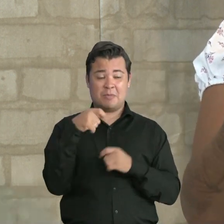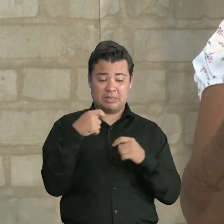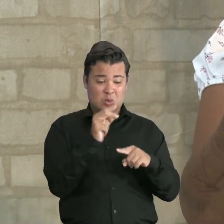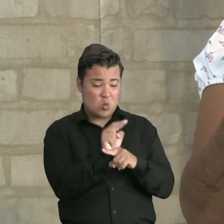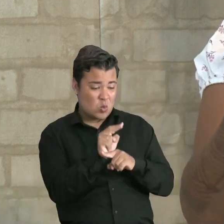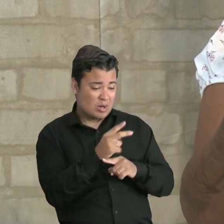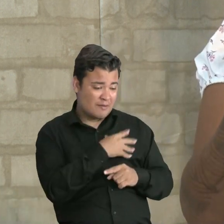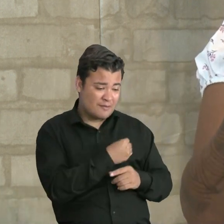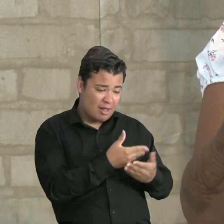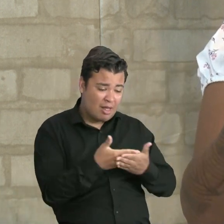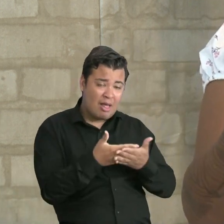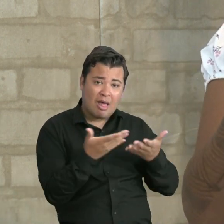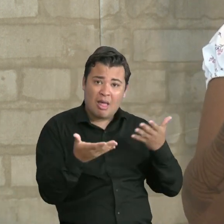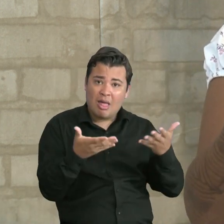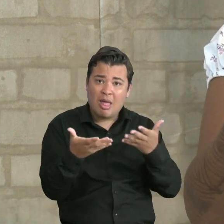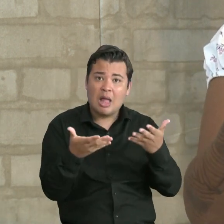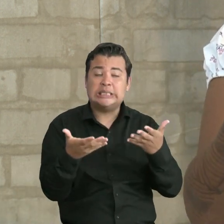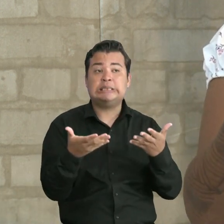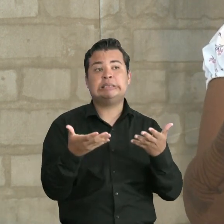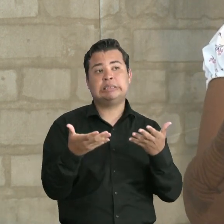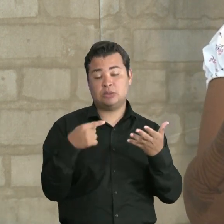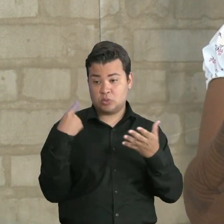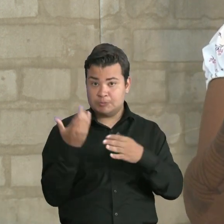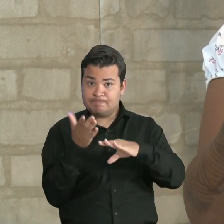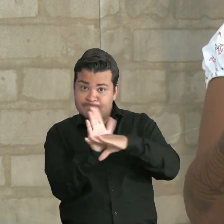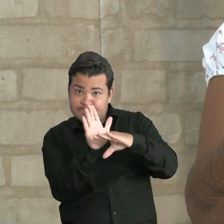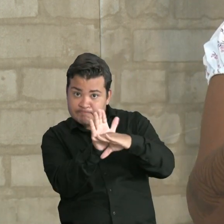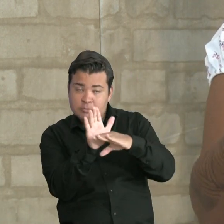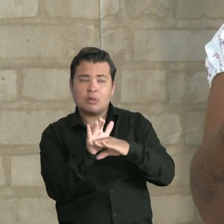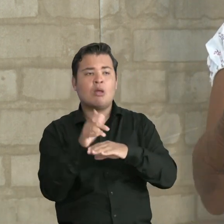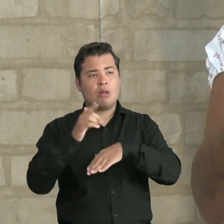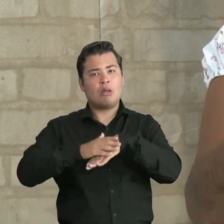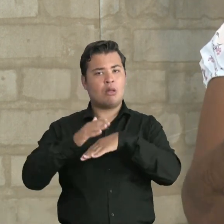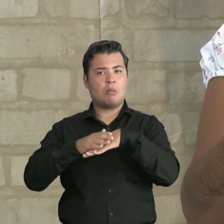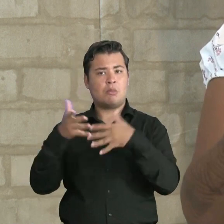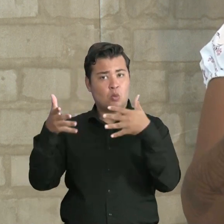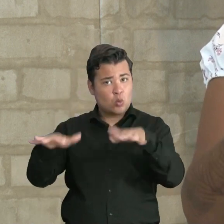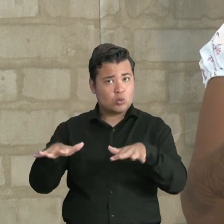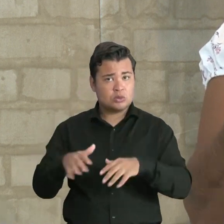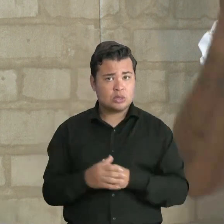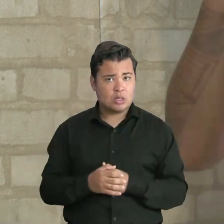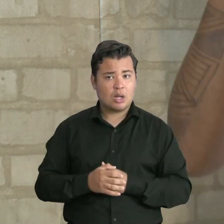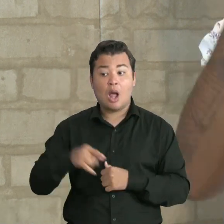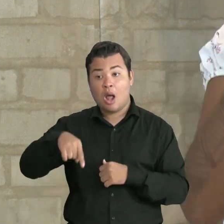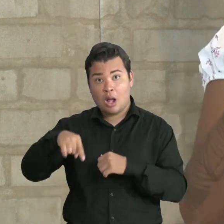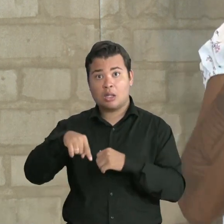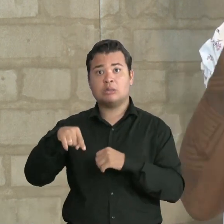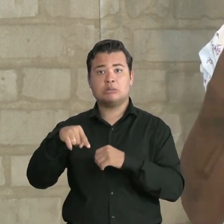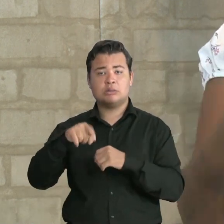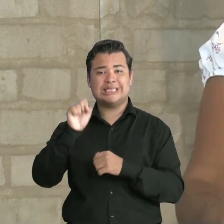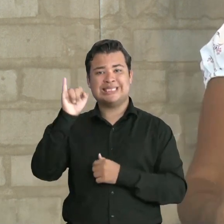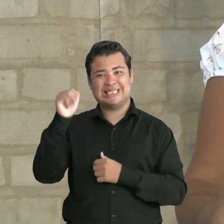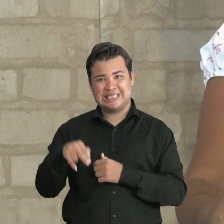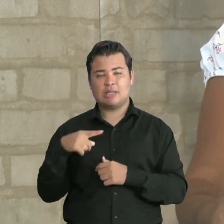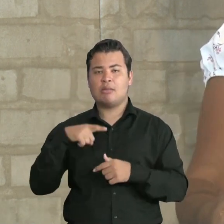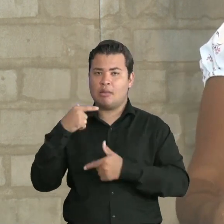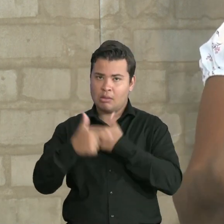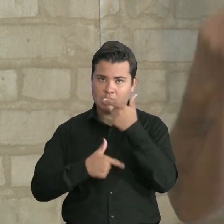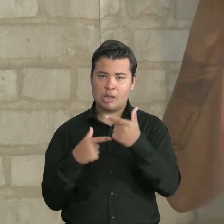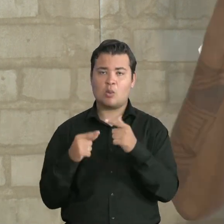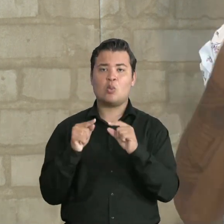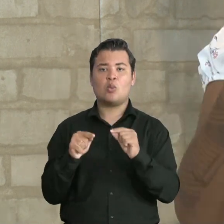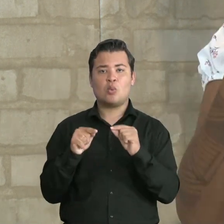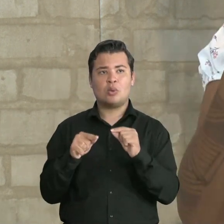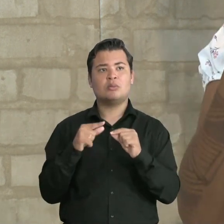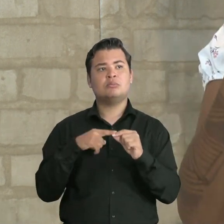está falando de inclusão. E a Secretaria de Inclusão tem feito esse trabalho de reunir na Secretaria